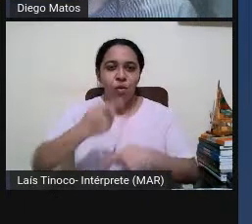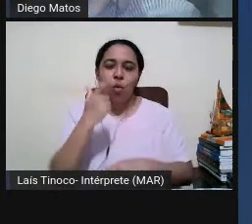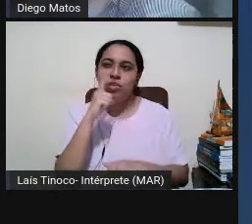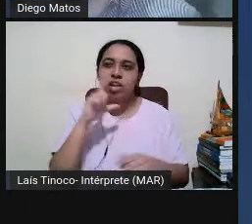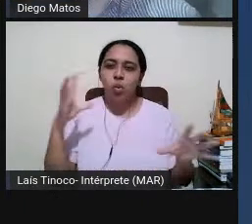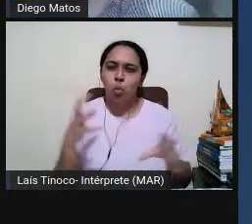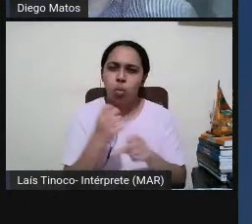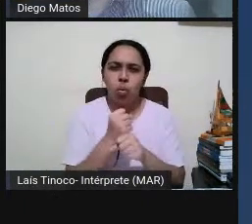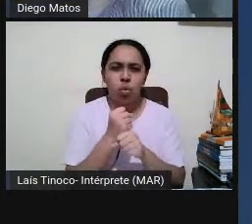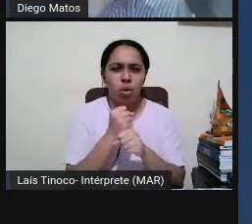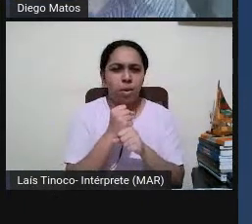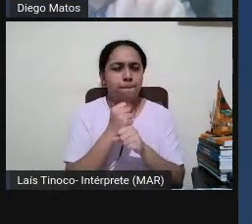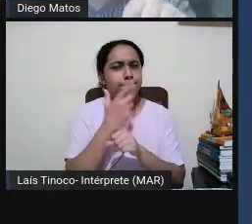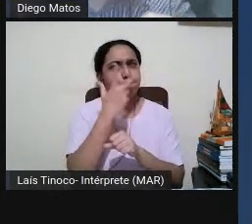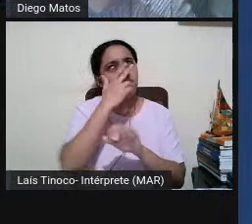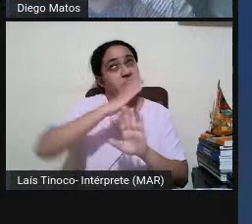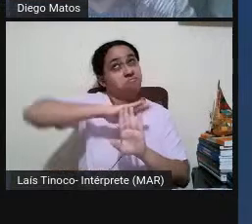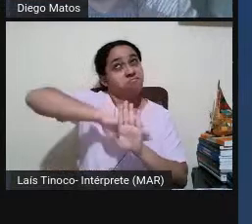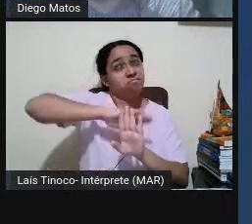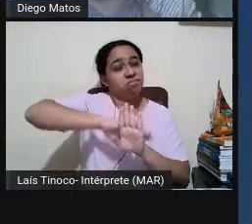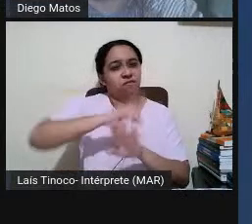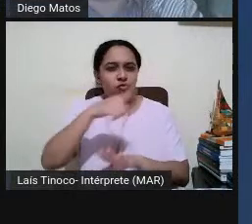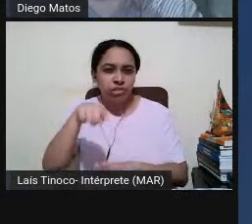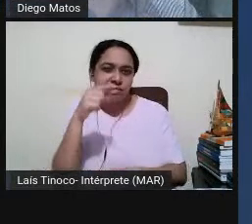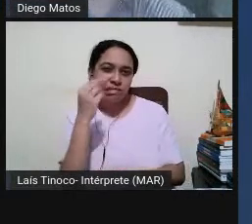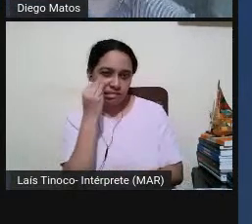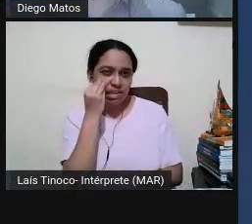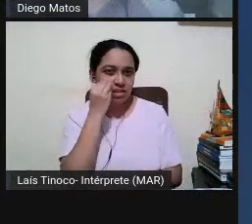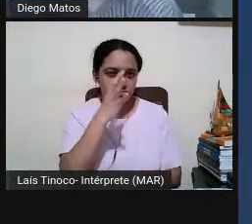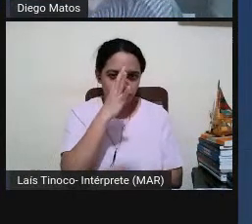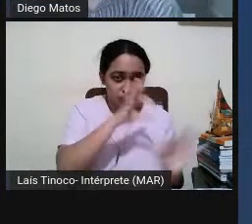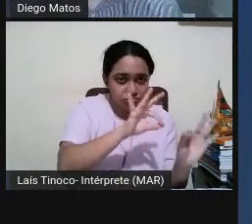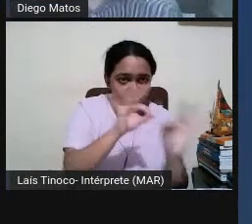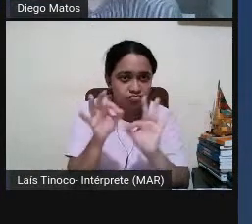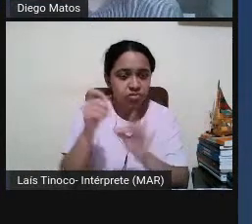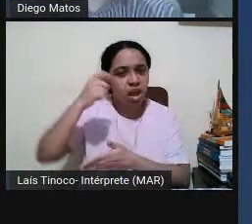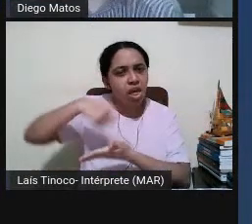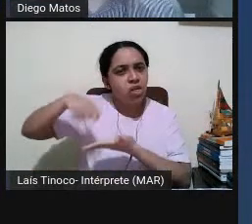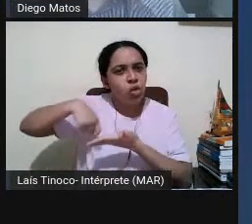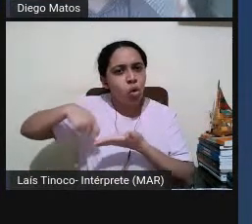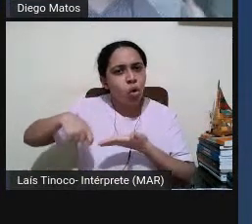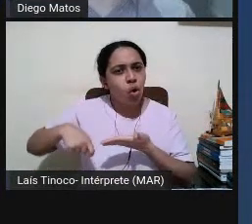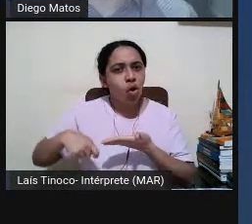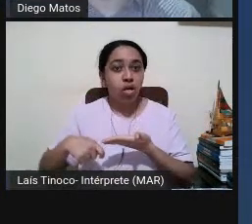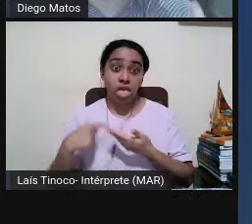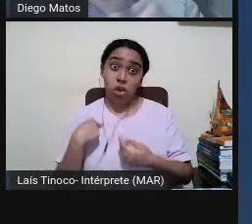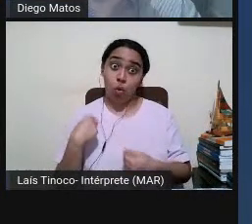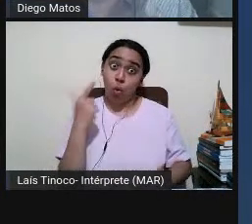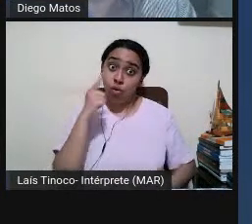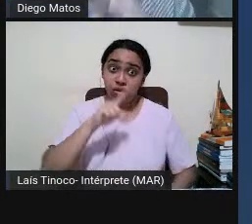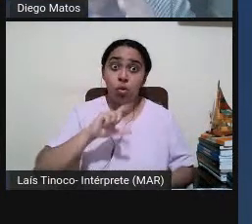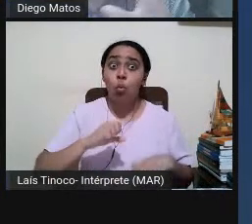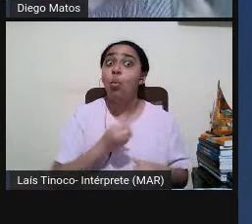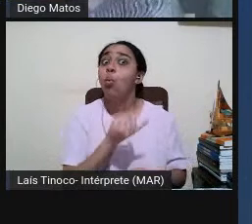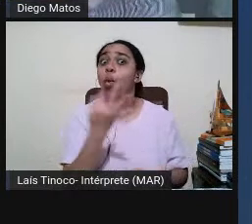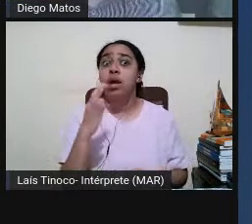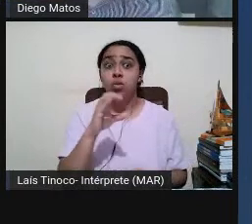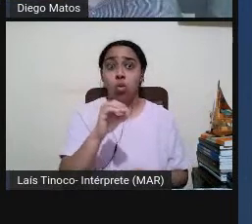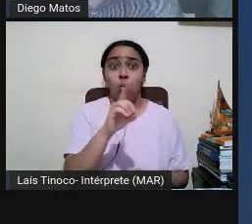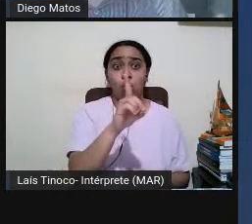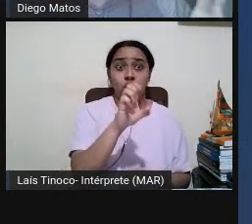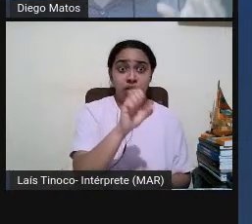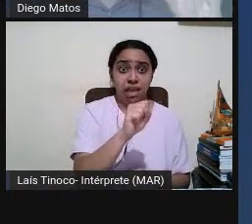pasto por baixo aqui depois você vai assistam e e vão lá notando né cara quanto roda essas esse menino ele